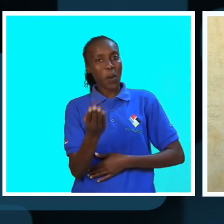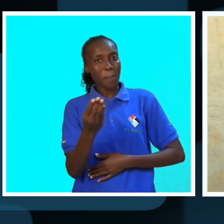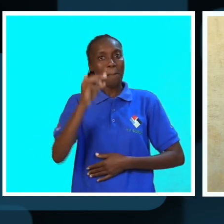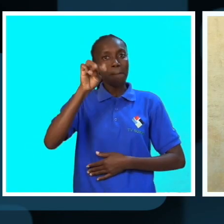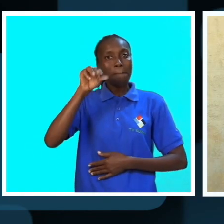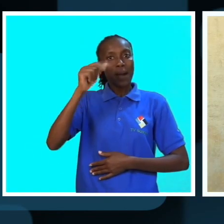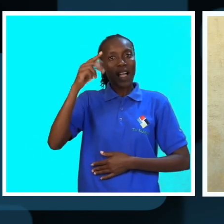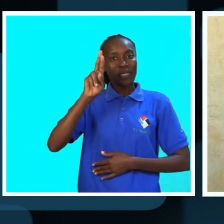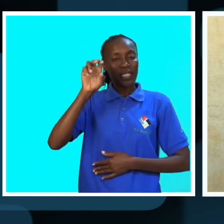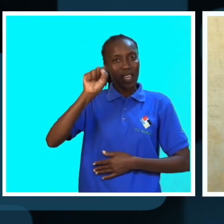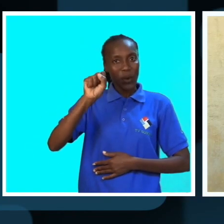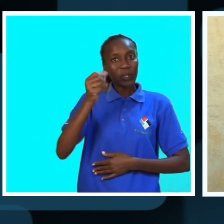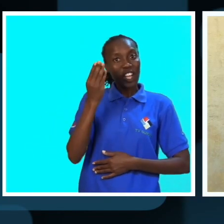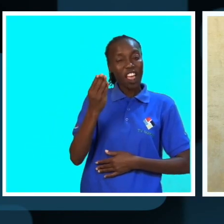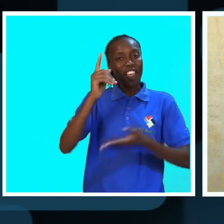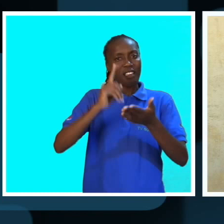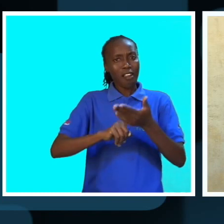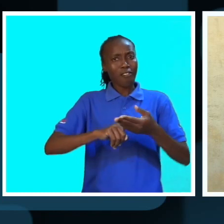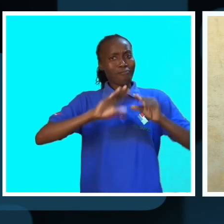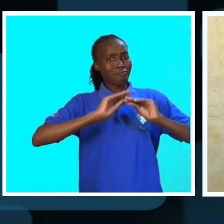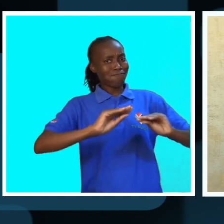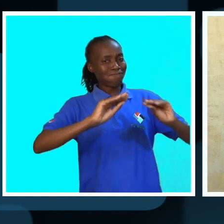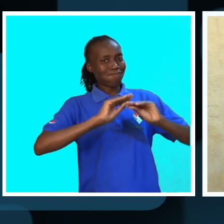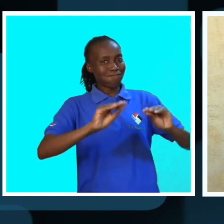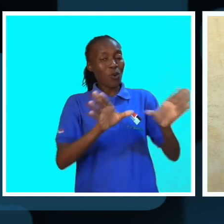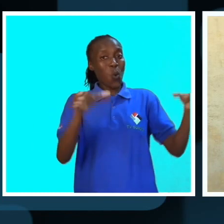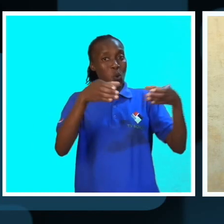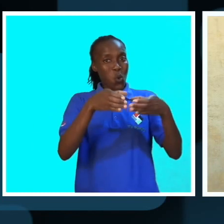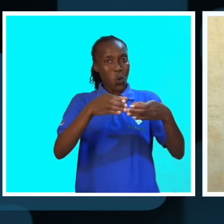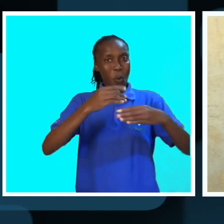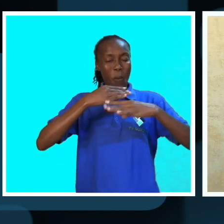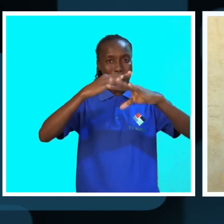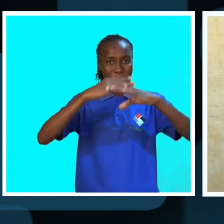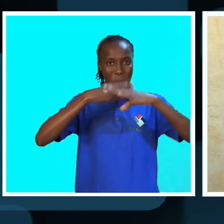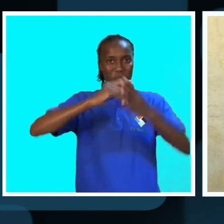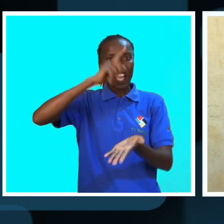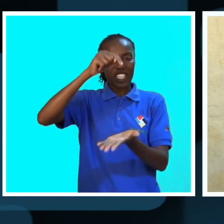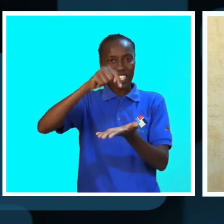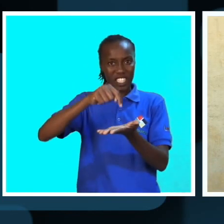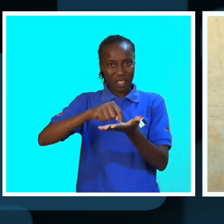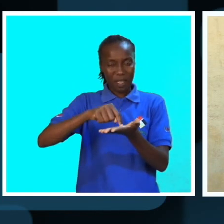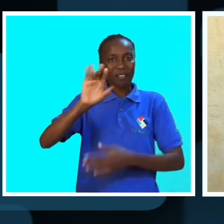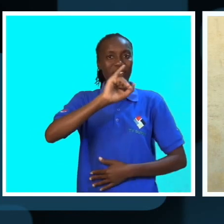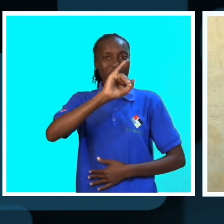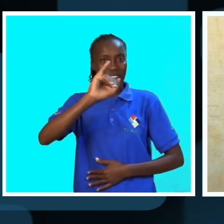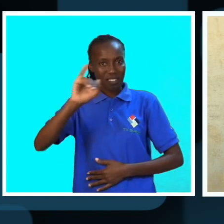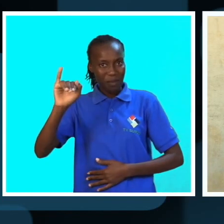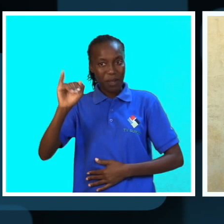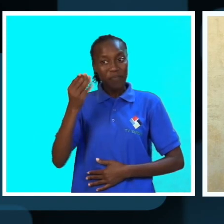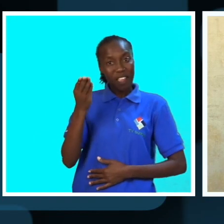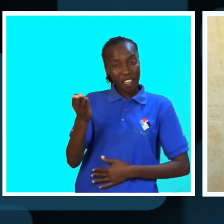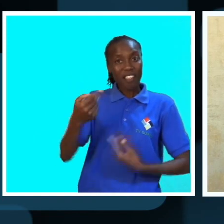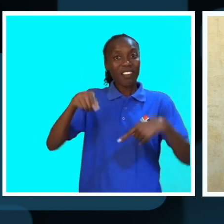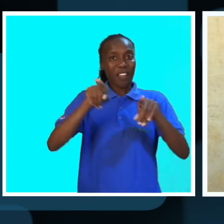Mateus Henriques Mateus, que ele é instrutor da banda musical da cidade